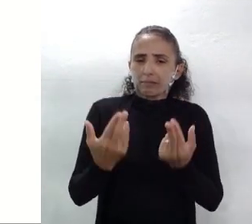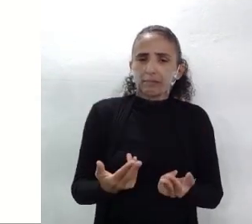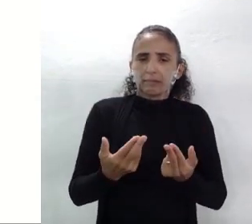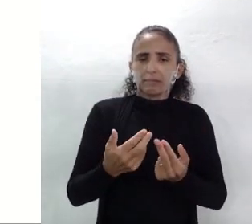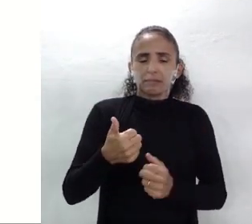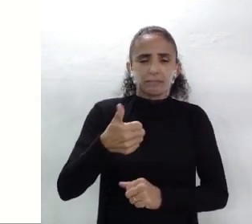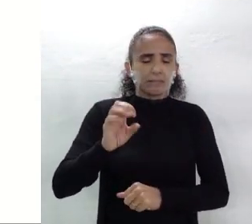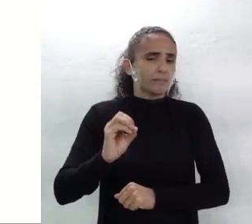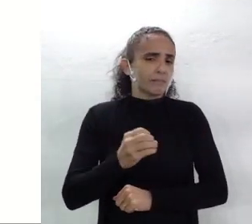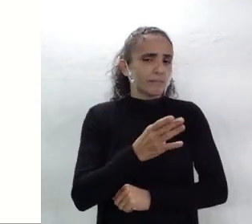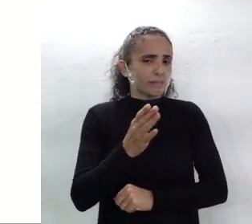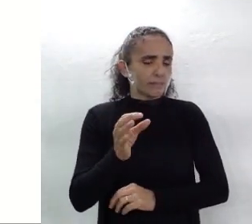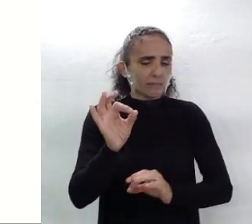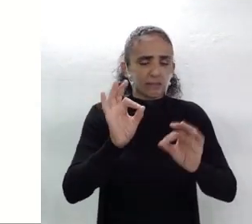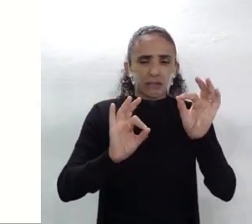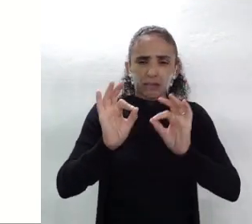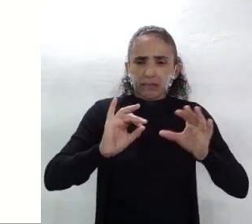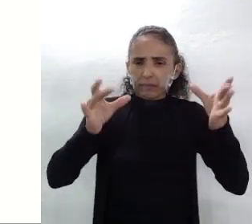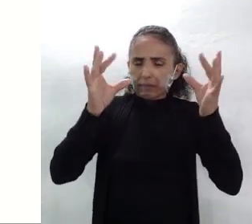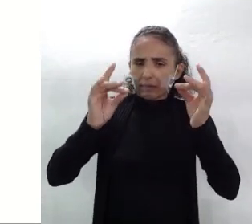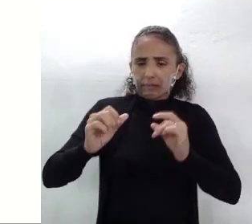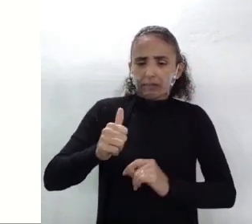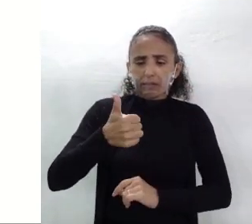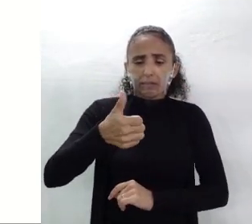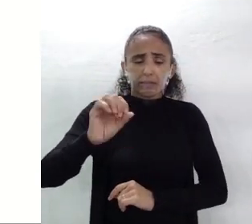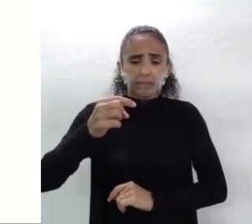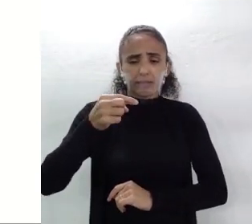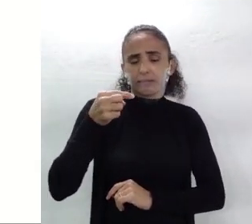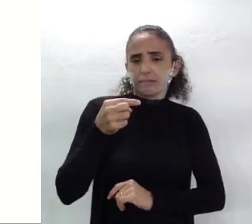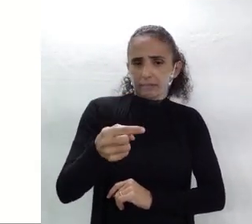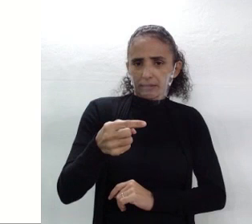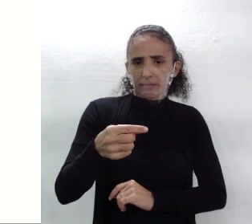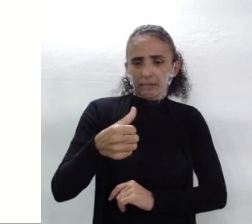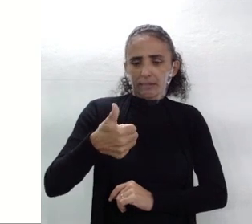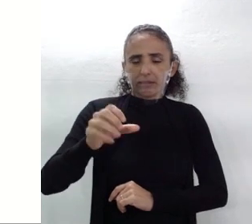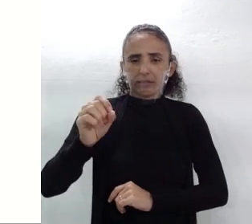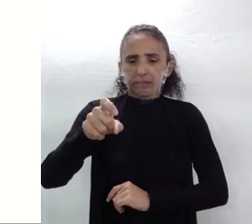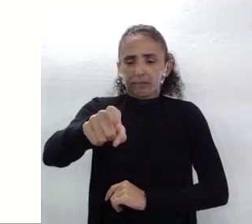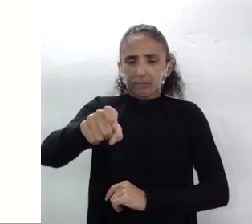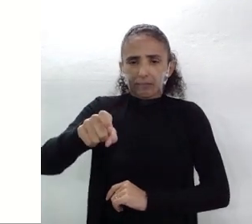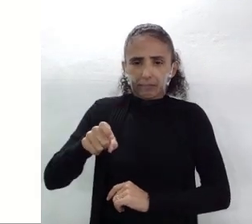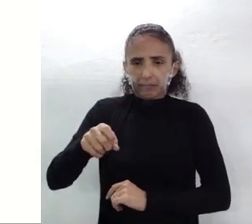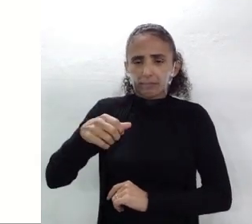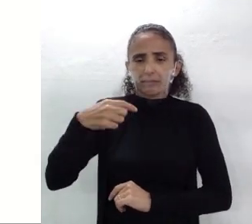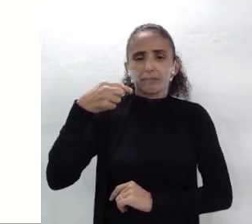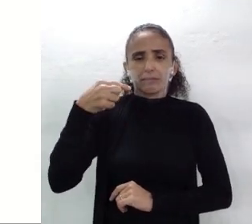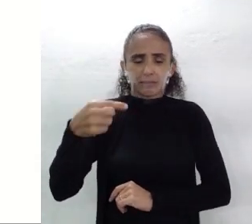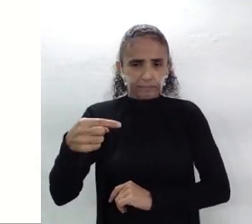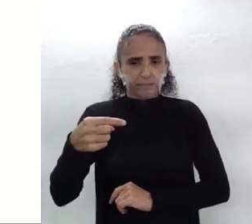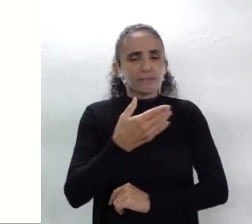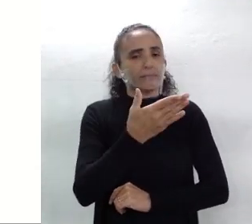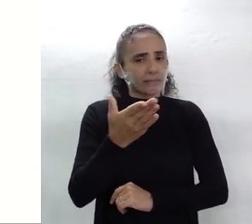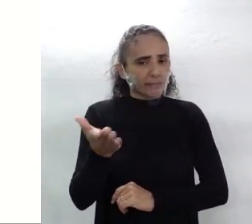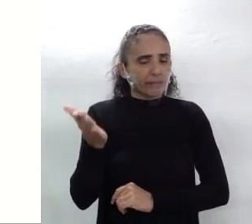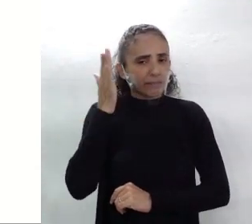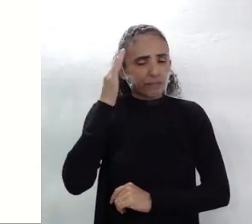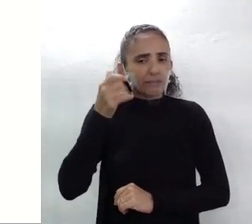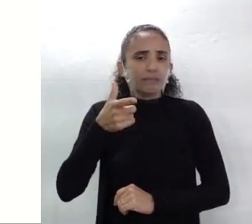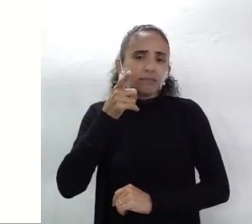menos 10. Então, passo o 10 negativo e passo o 2x negativo. Então, a gente chega nessa